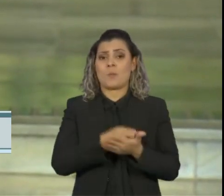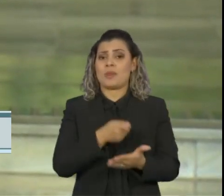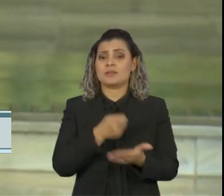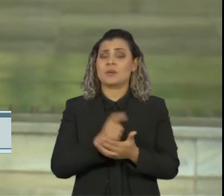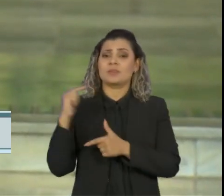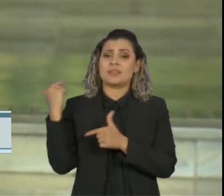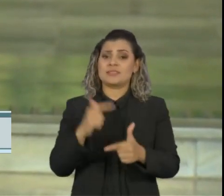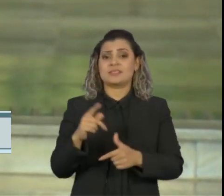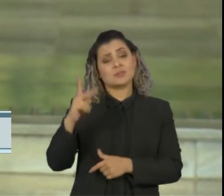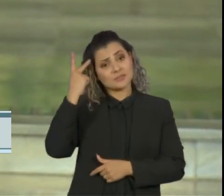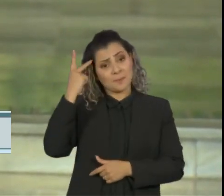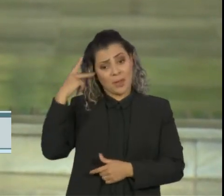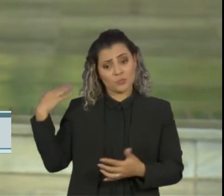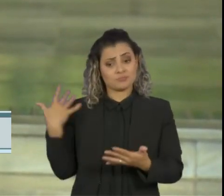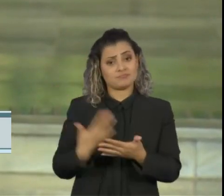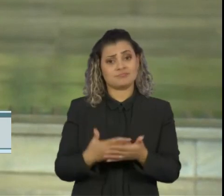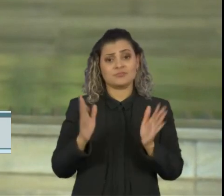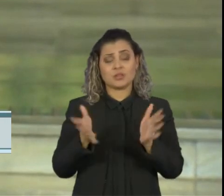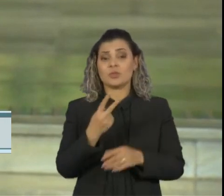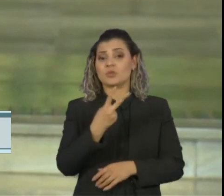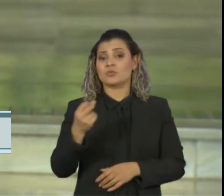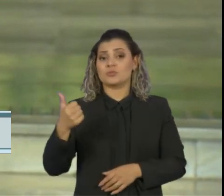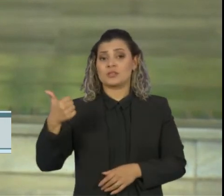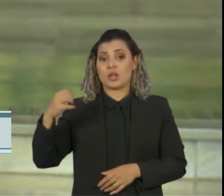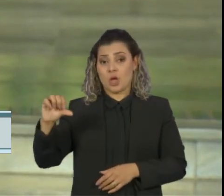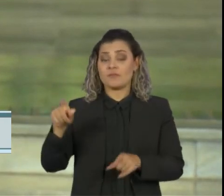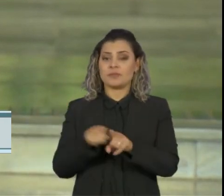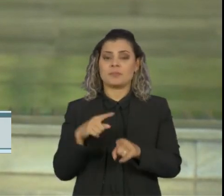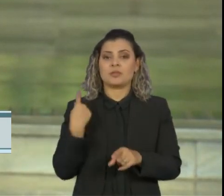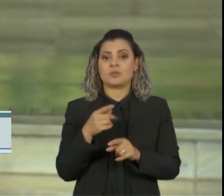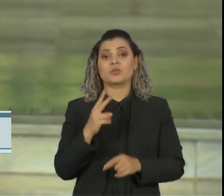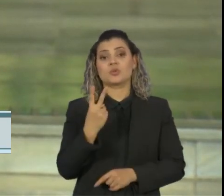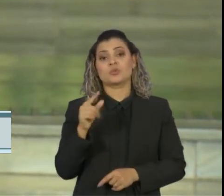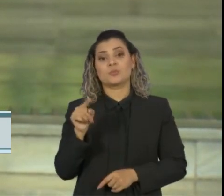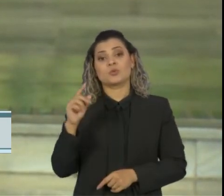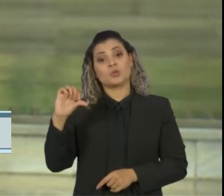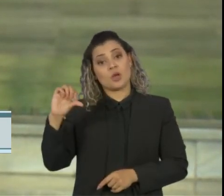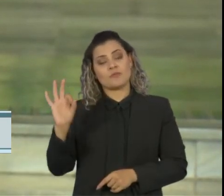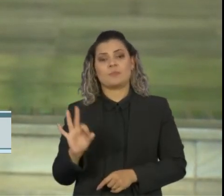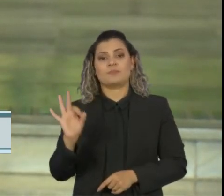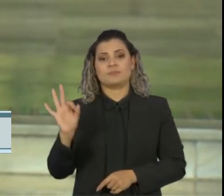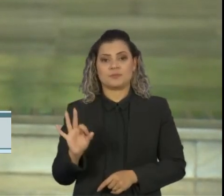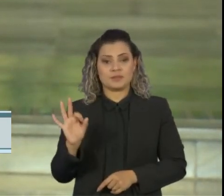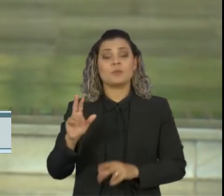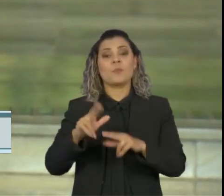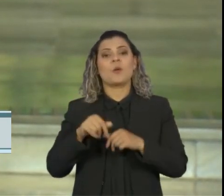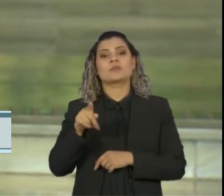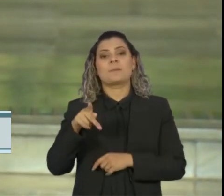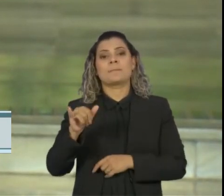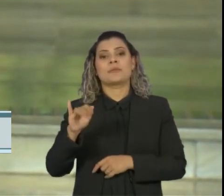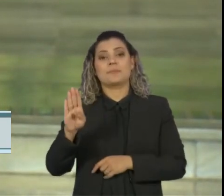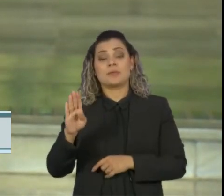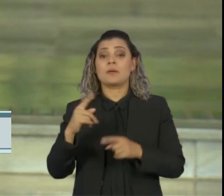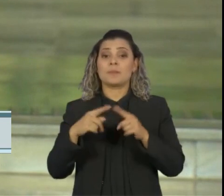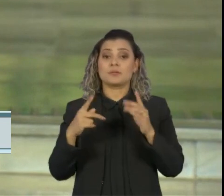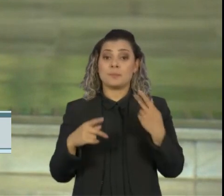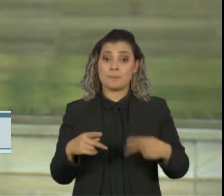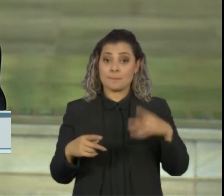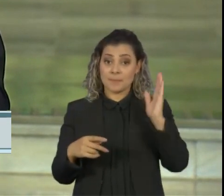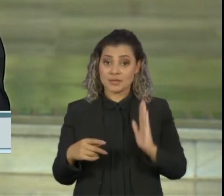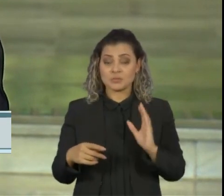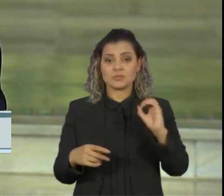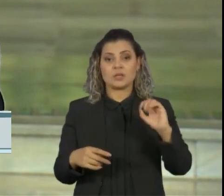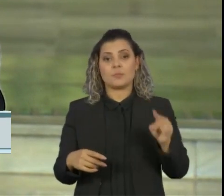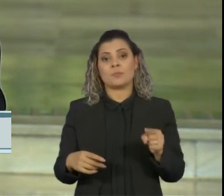uma história de São Paulo. Foi assim em 2019, quando crescemos 2,9% no PIB, enquanto o Brasil cresceu 0,9%.